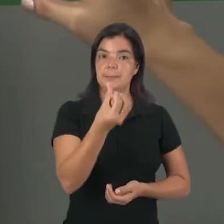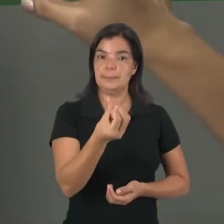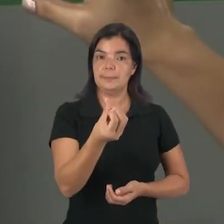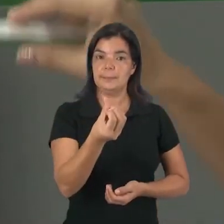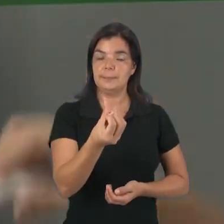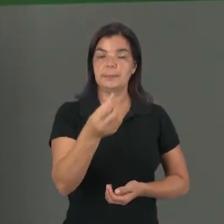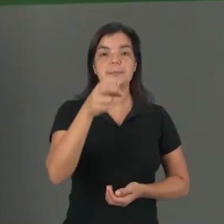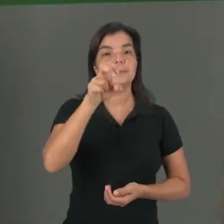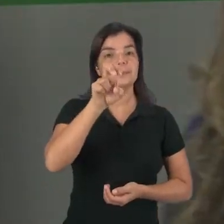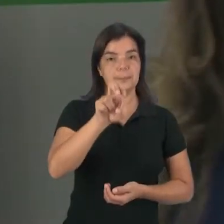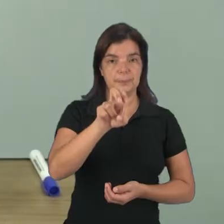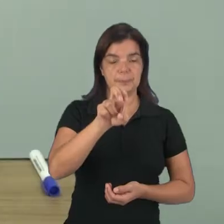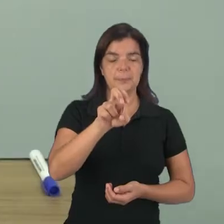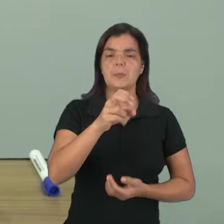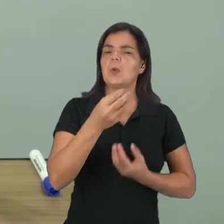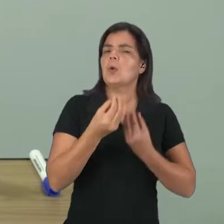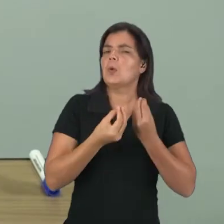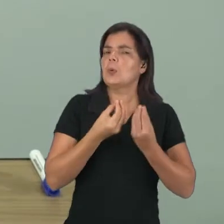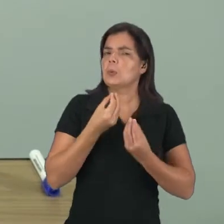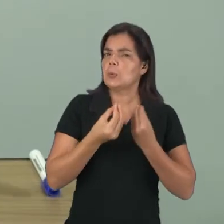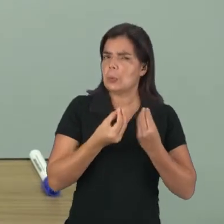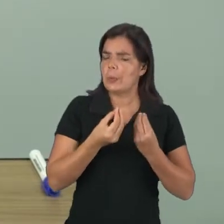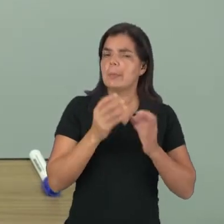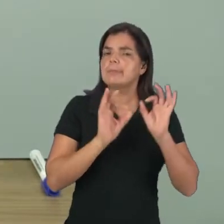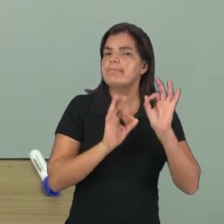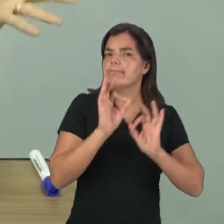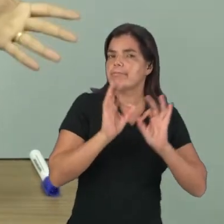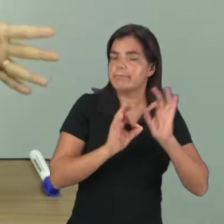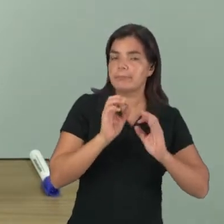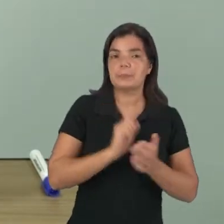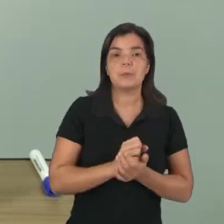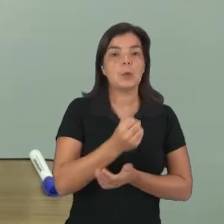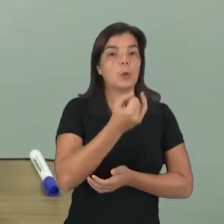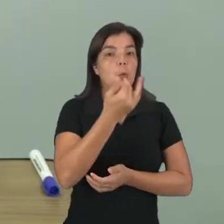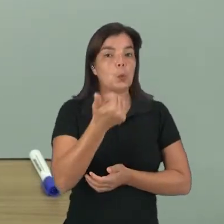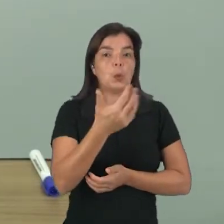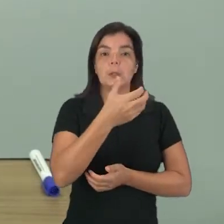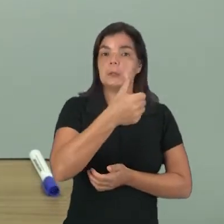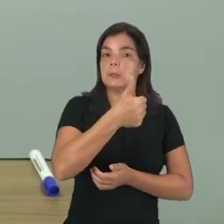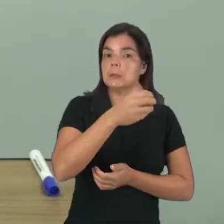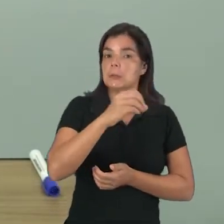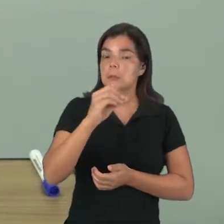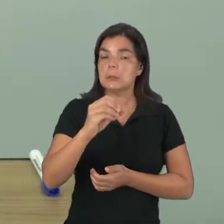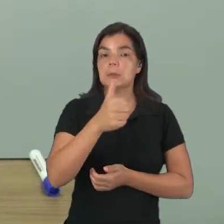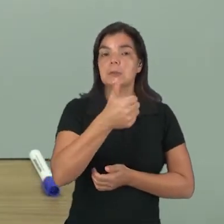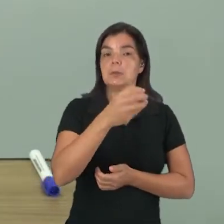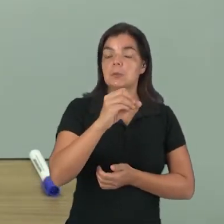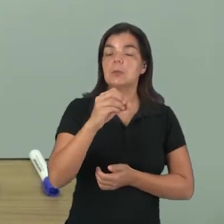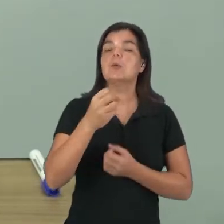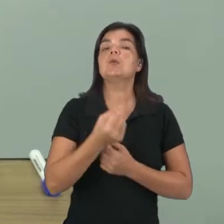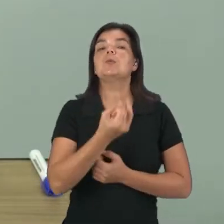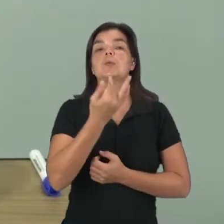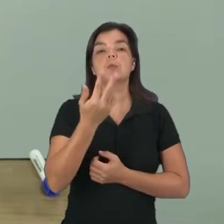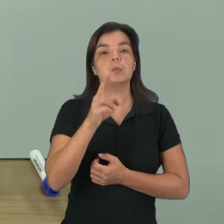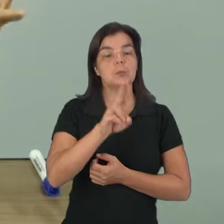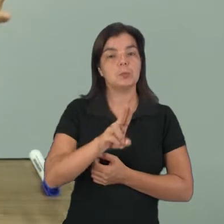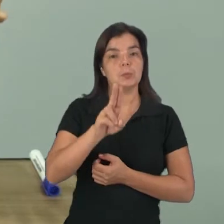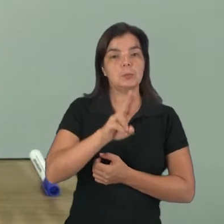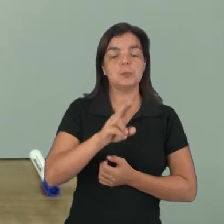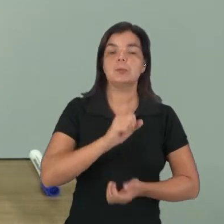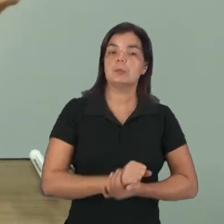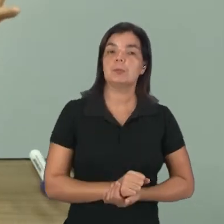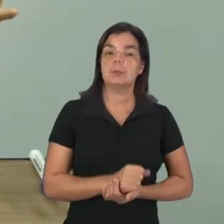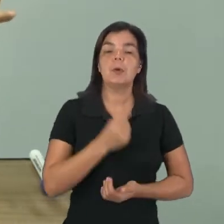965. E como esse número foi formado? Quantas centenas, quantas dezenas e quantas unidades?